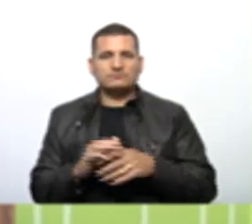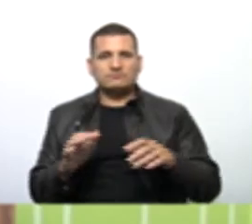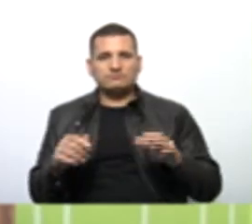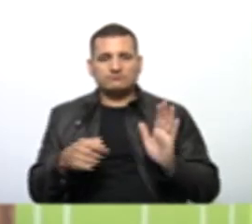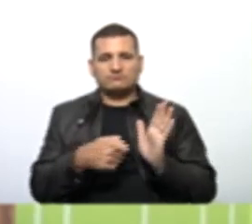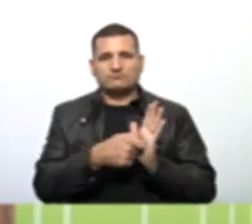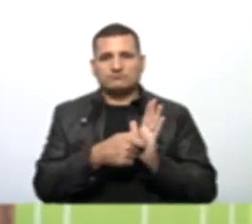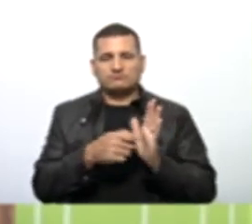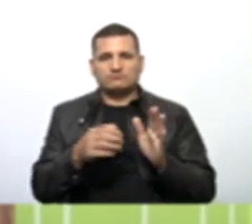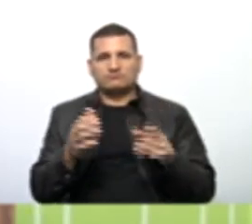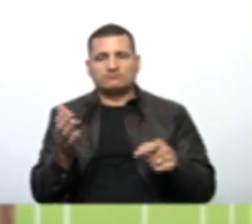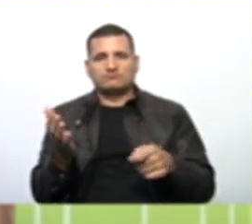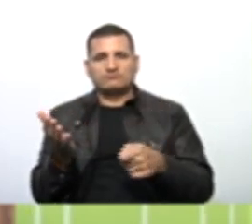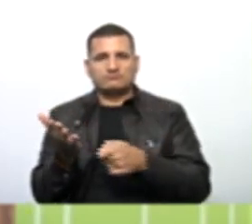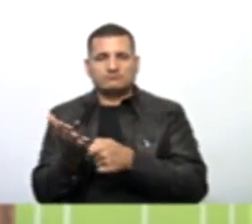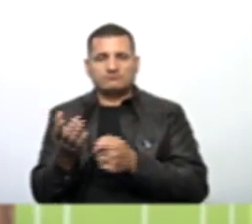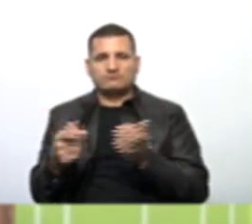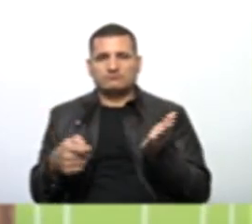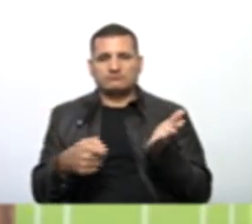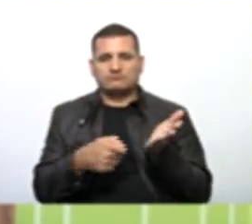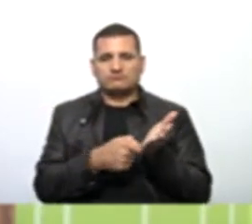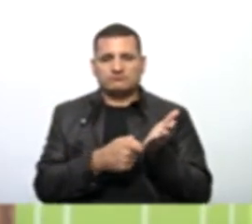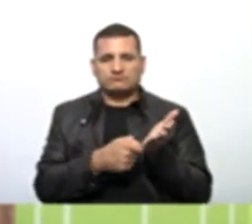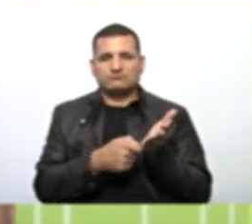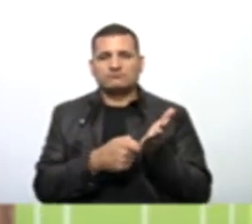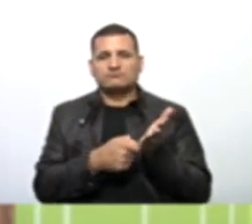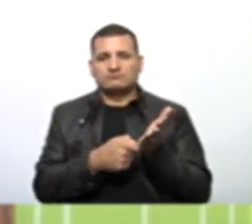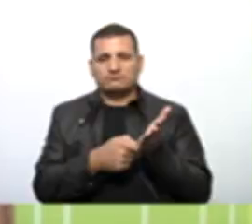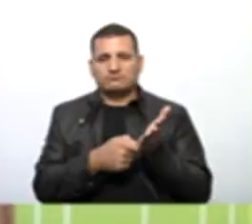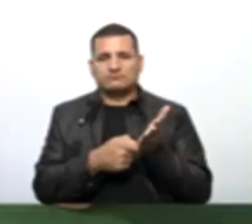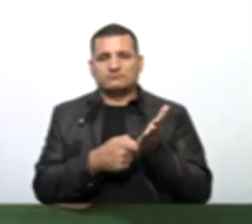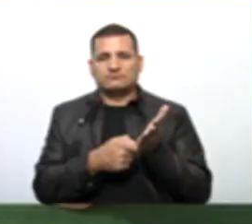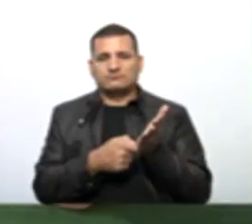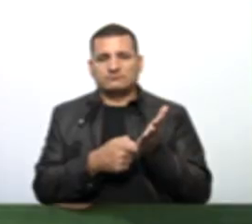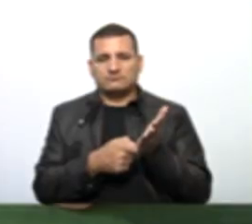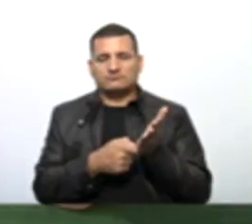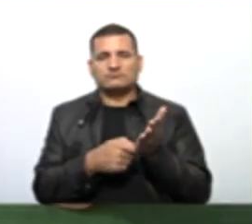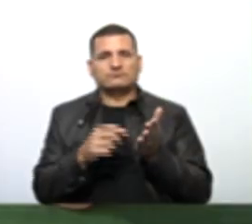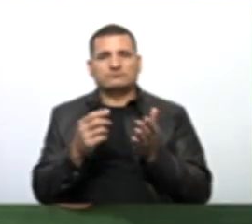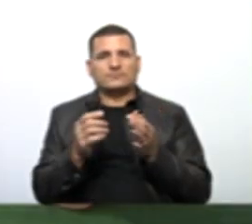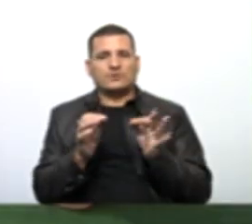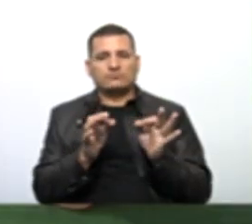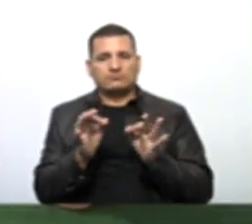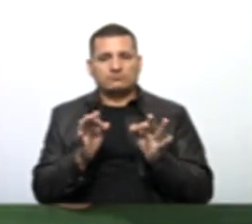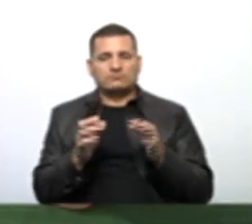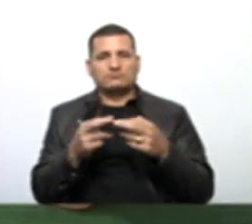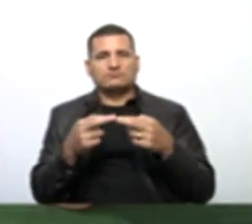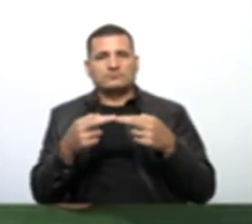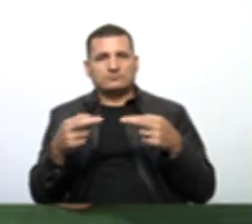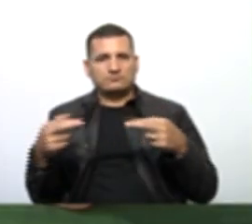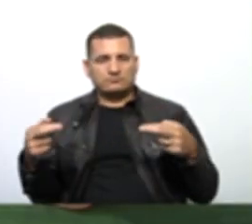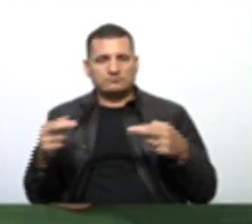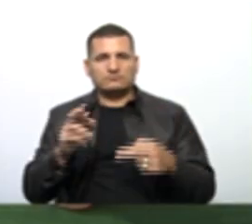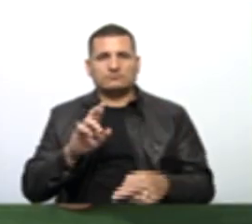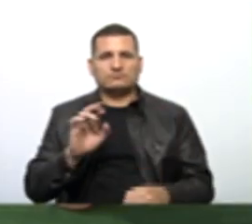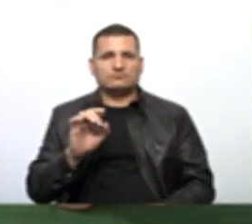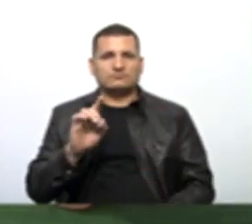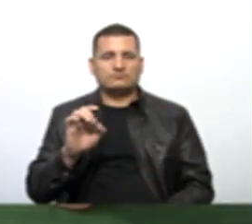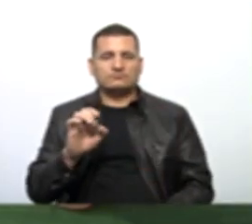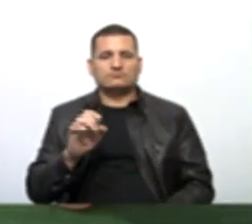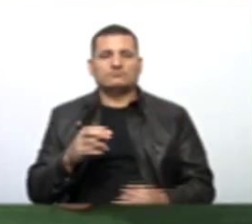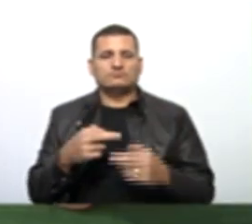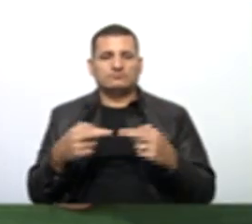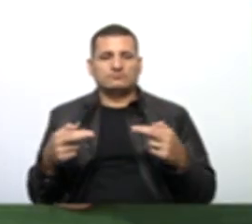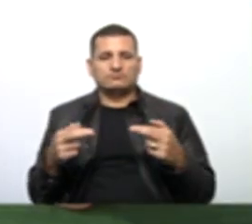né então ereta entre 10 uma rede é isso gente há dois ou mais positivo então estou